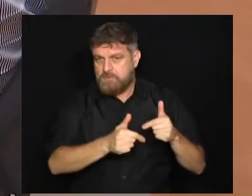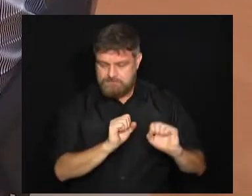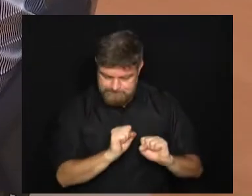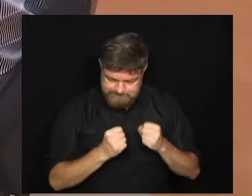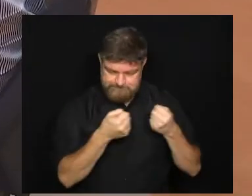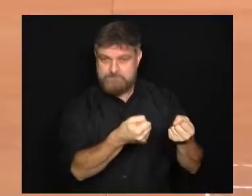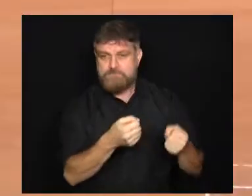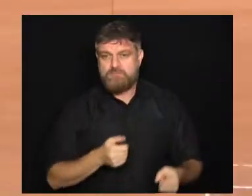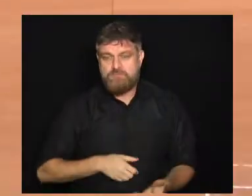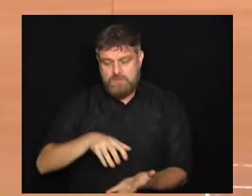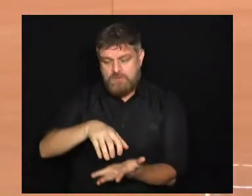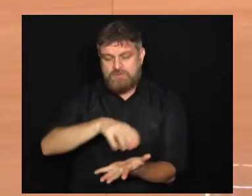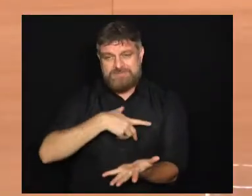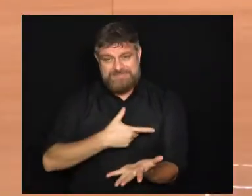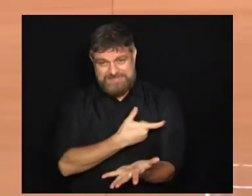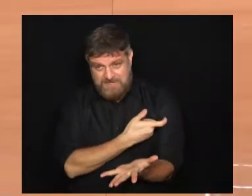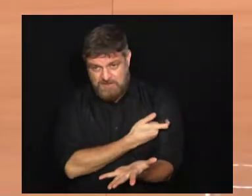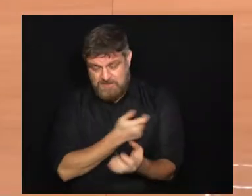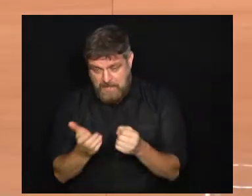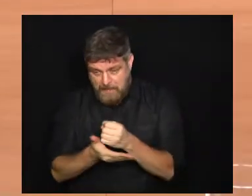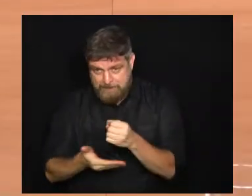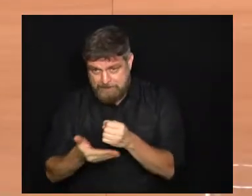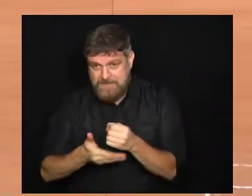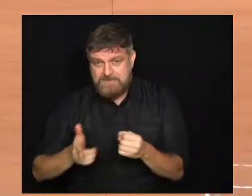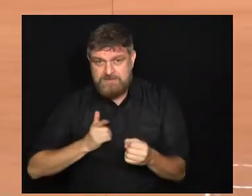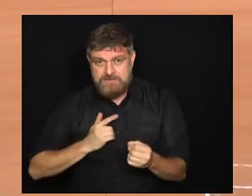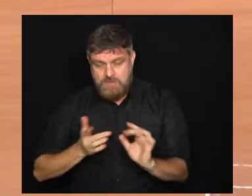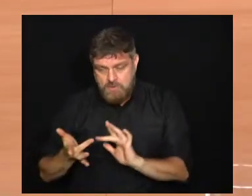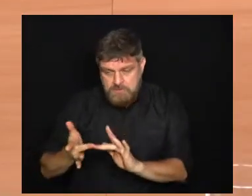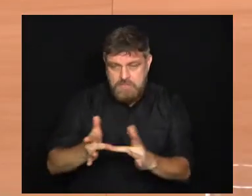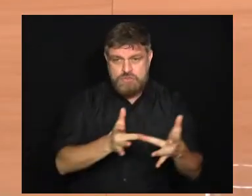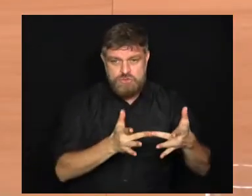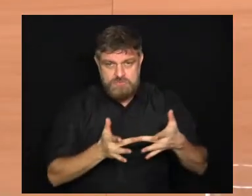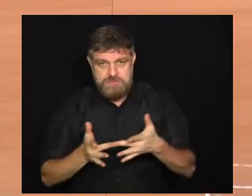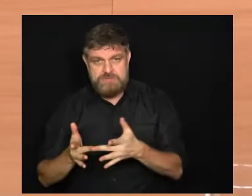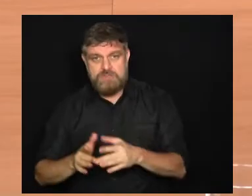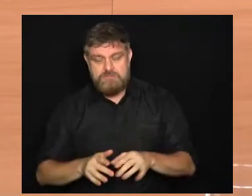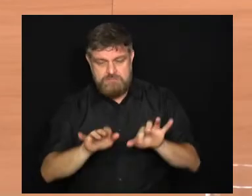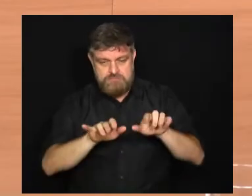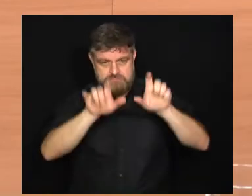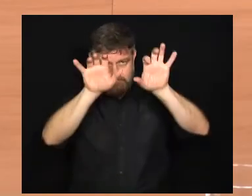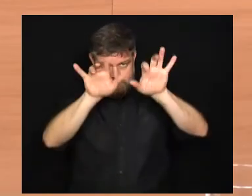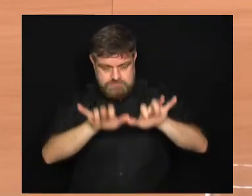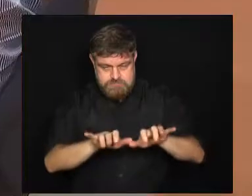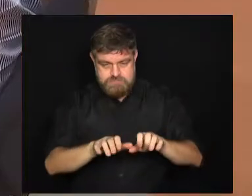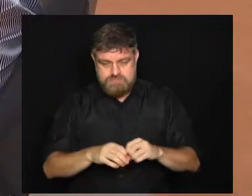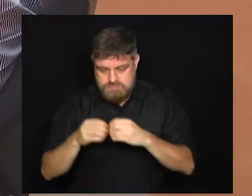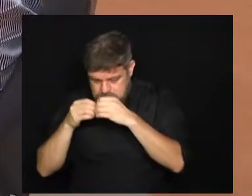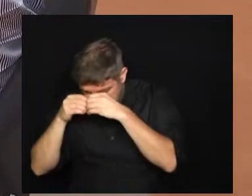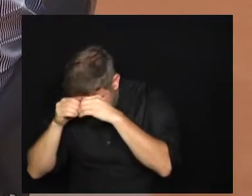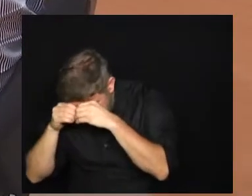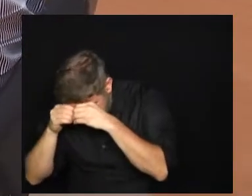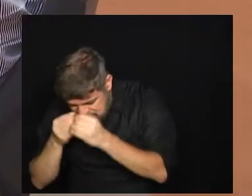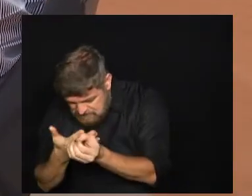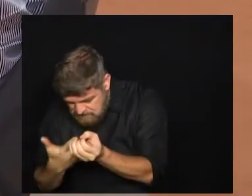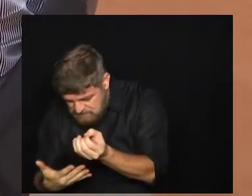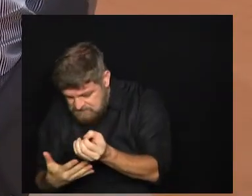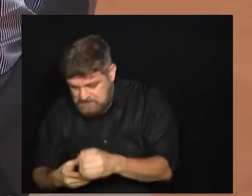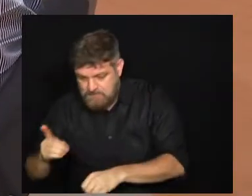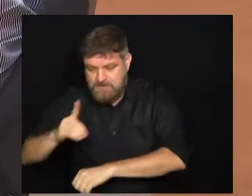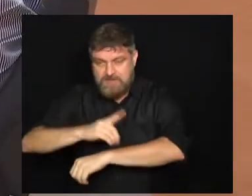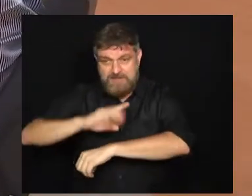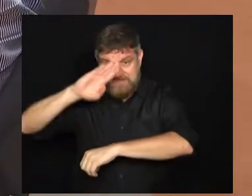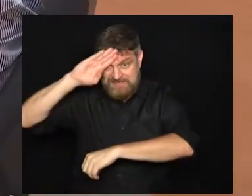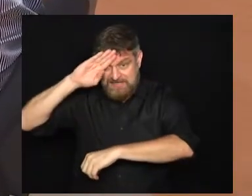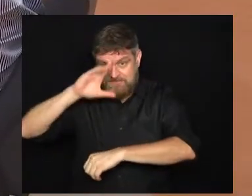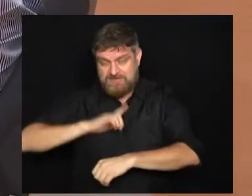as unidades básicas de saúde estão engajadas nessa articulação na questão dos exames também. Os hemogramas feitos nas unidades, os hemogramas para dengue feitos nas unidades